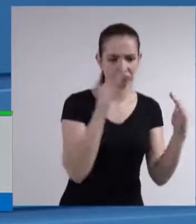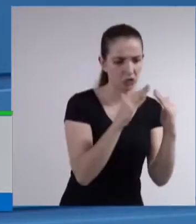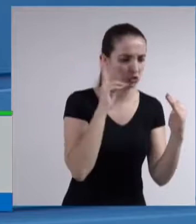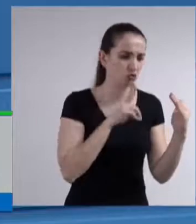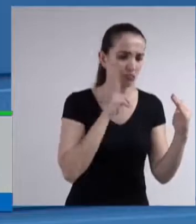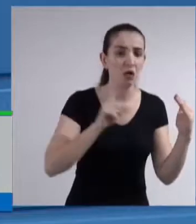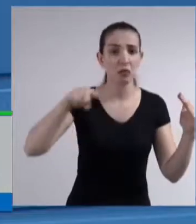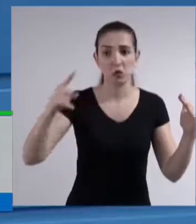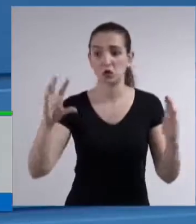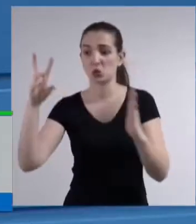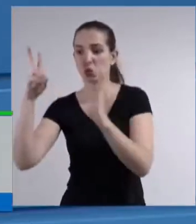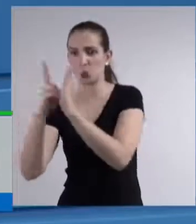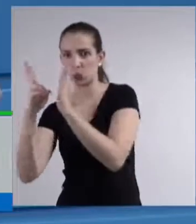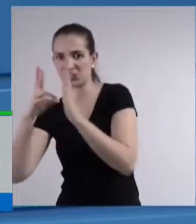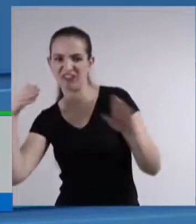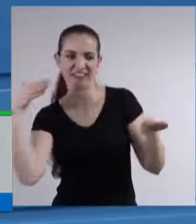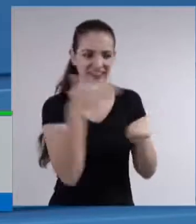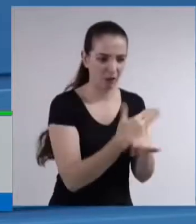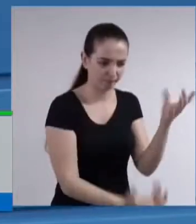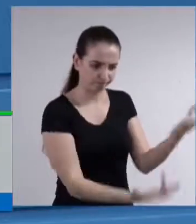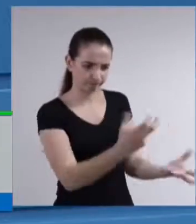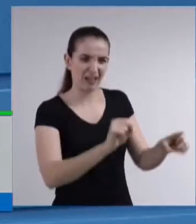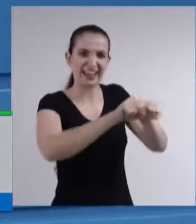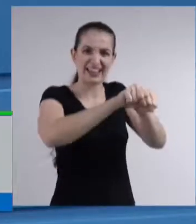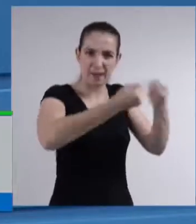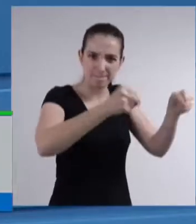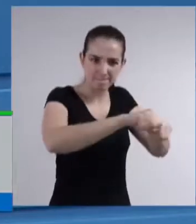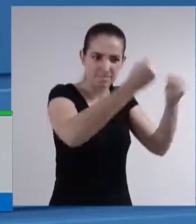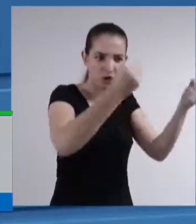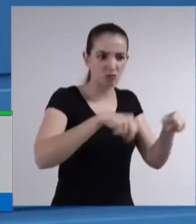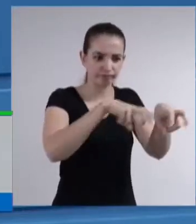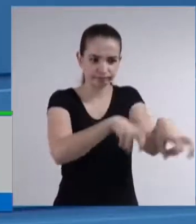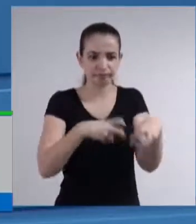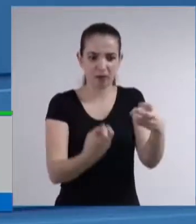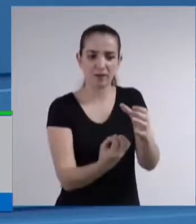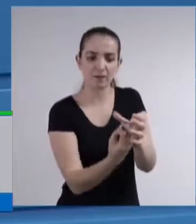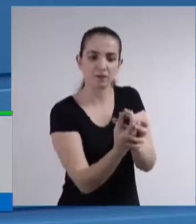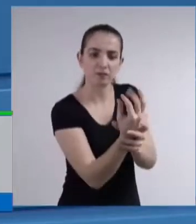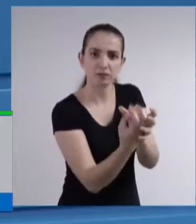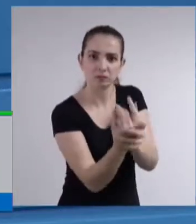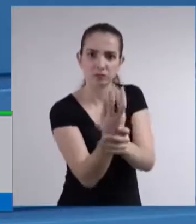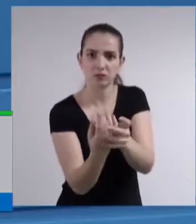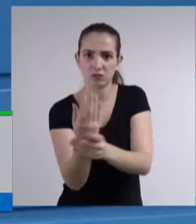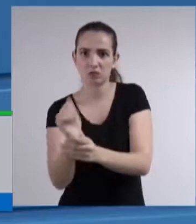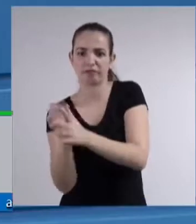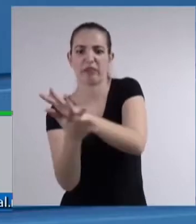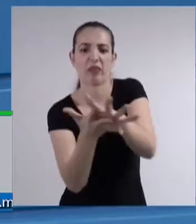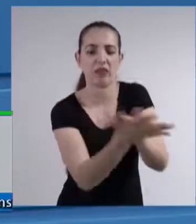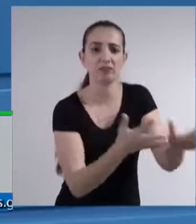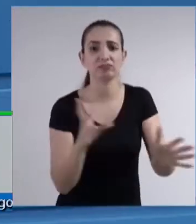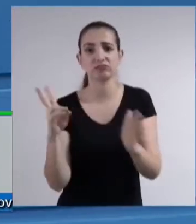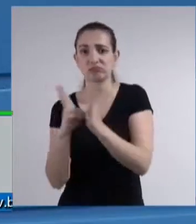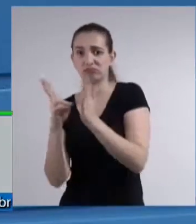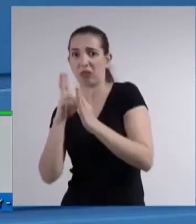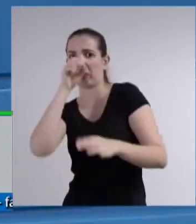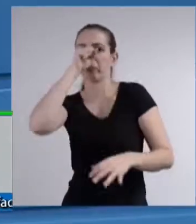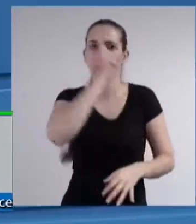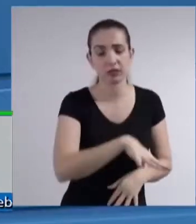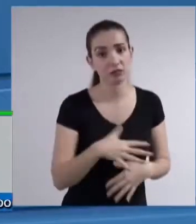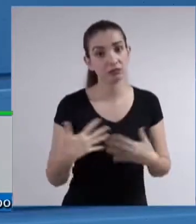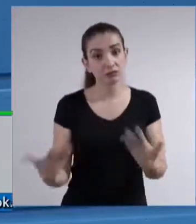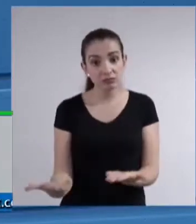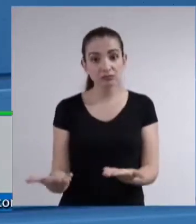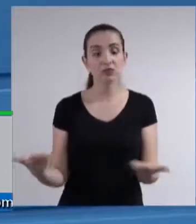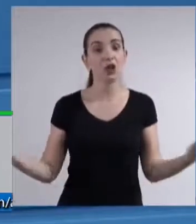os móveis quebrados, incendiados, plantações, e é evidente que o Estado, quando ele é chamado, ele precisa de restabelecer a